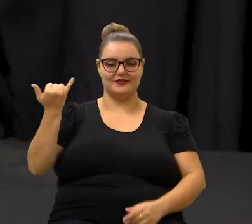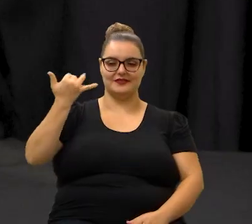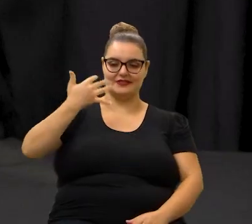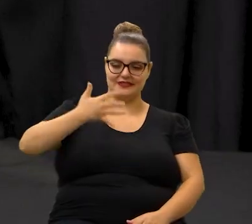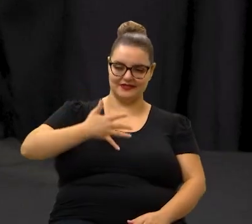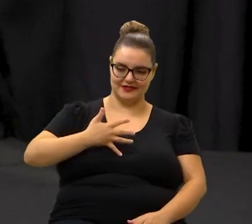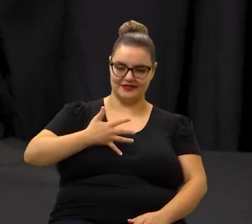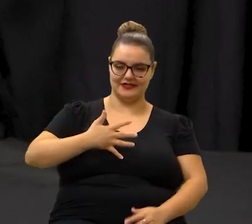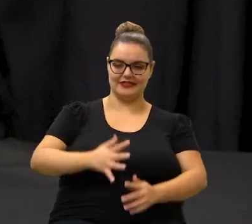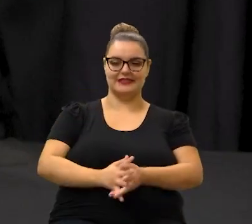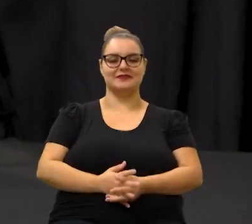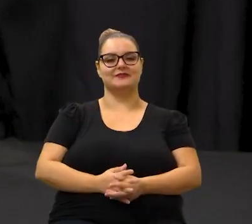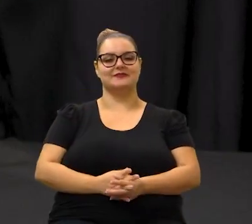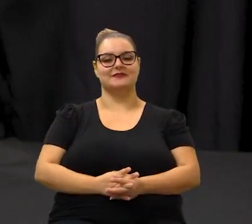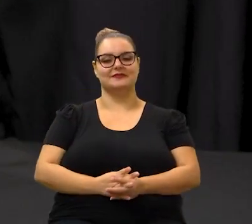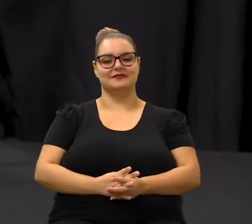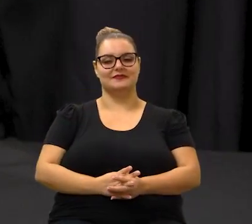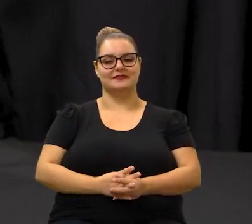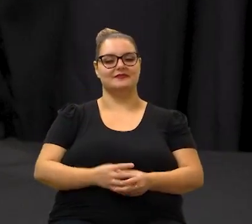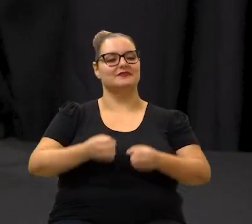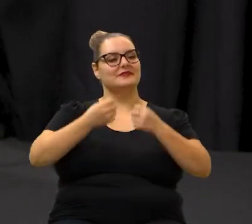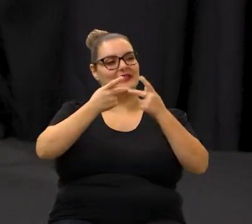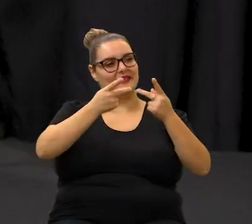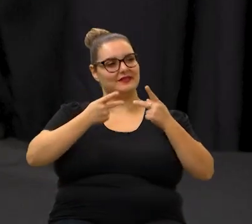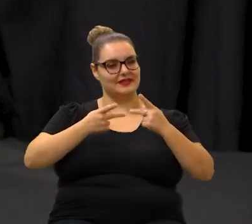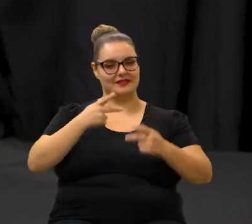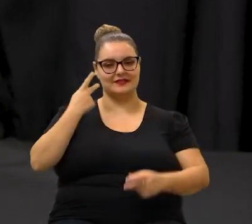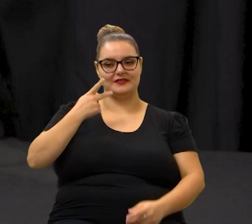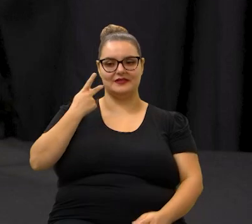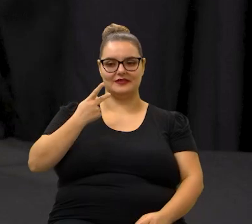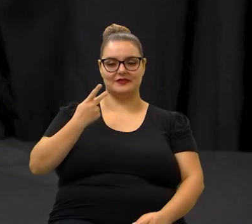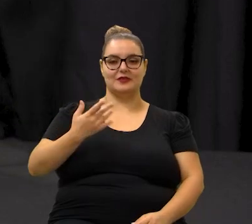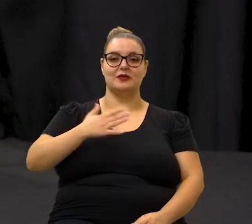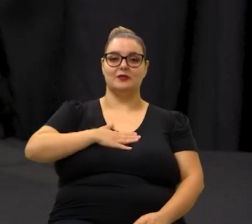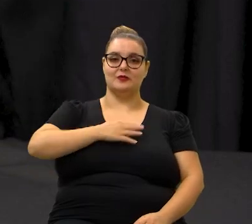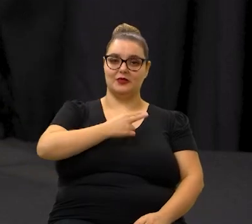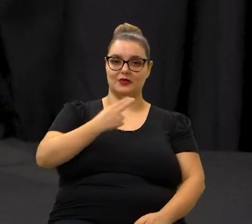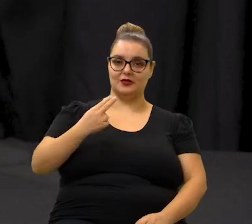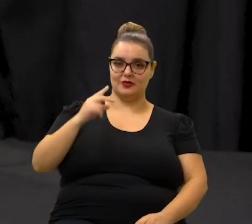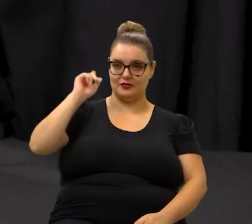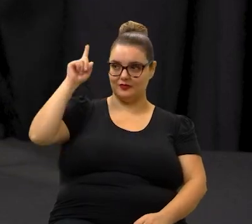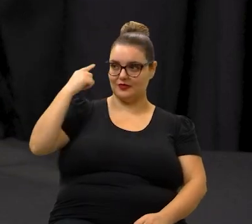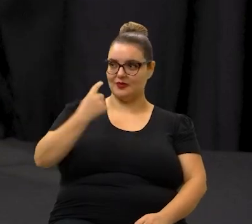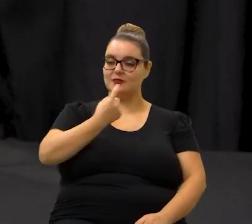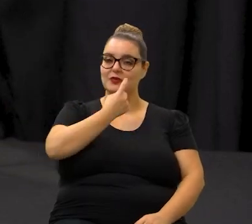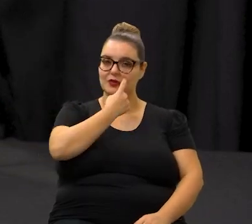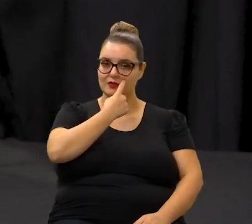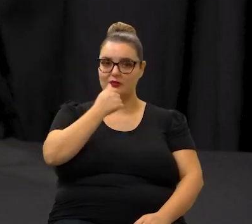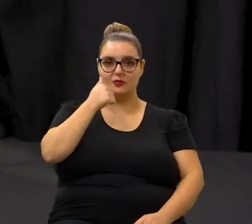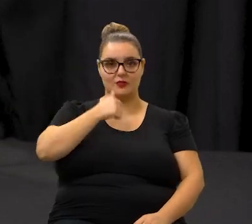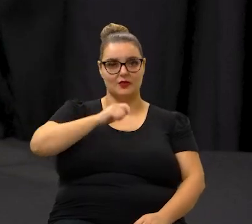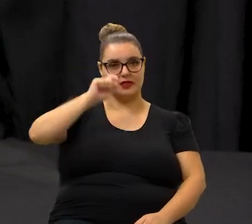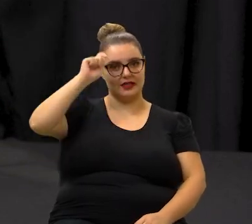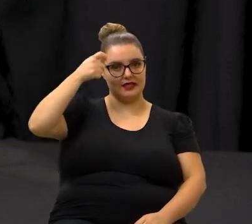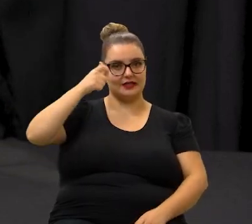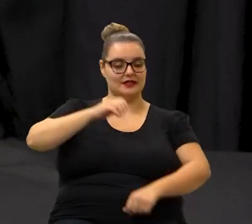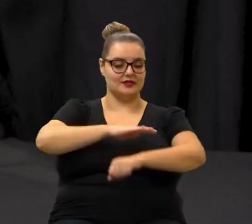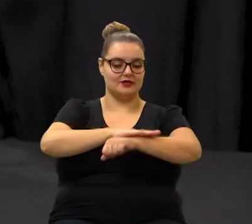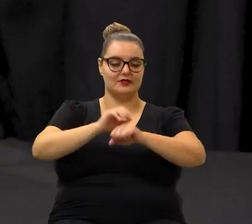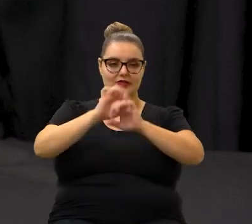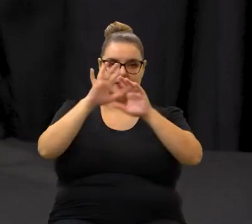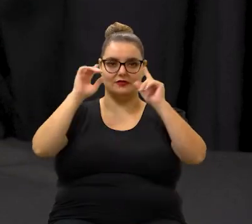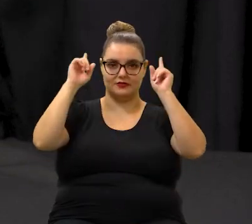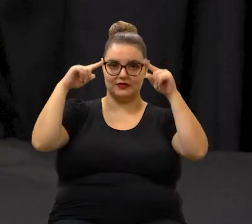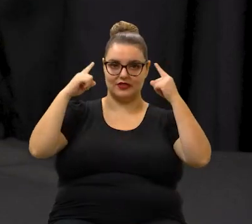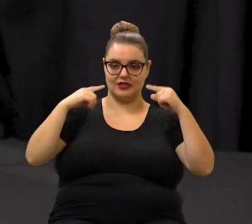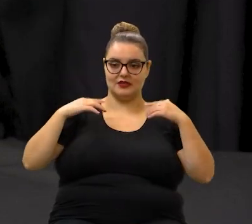auto e áudio descrição seja bem-vindo Vereador o meu nome é Mirna Abreu Eu sou uma mulher negra de pele Claro os